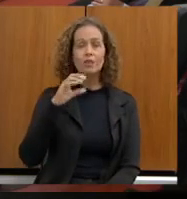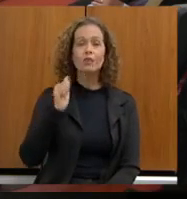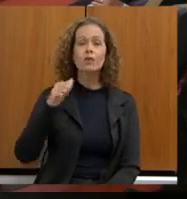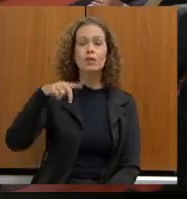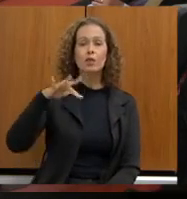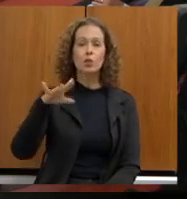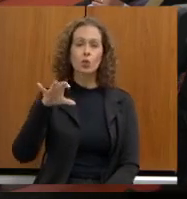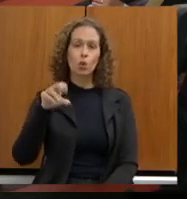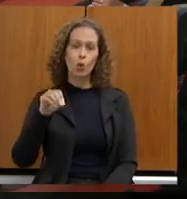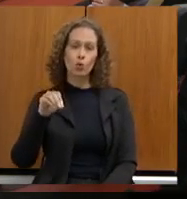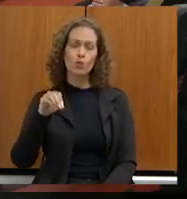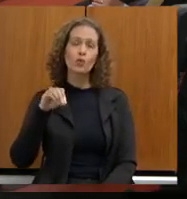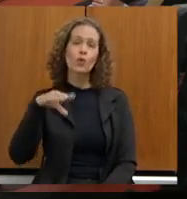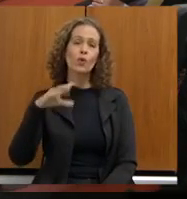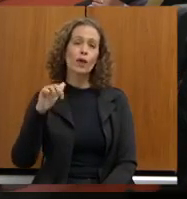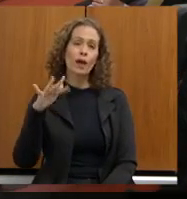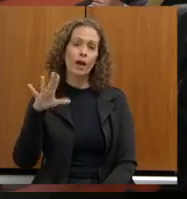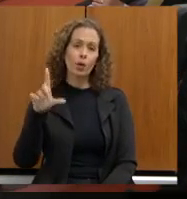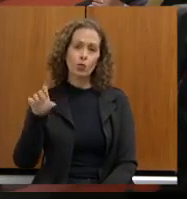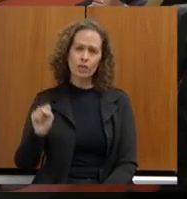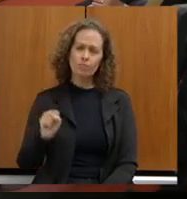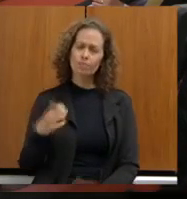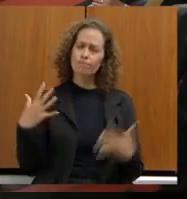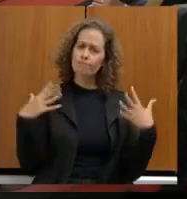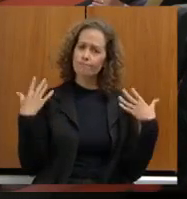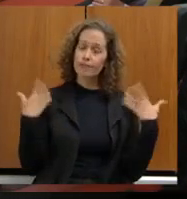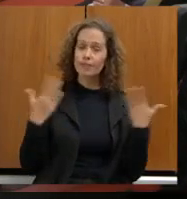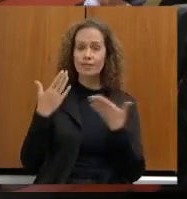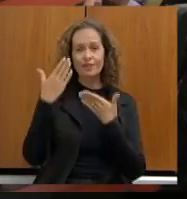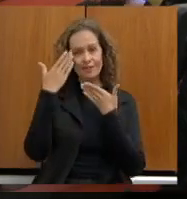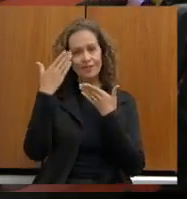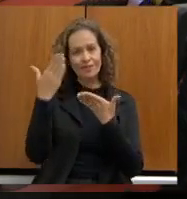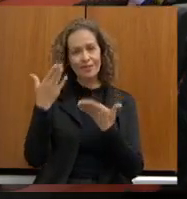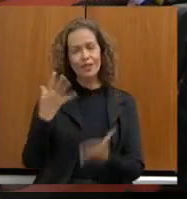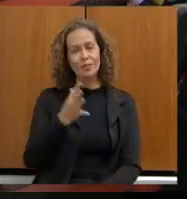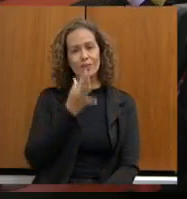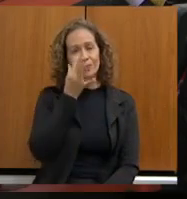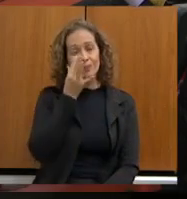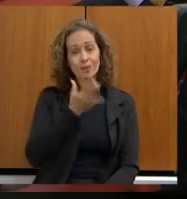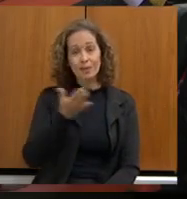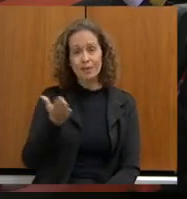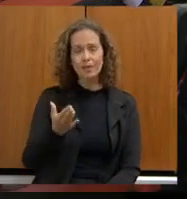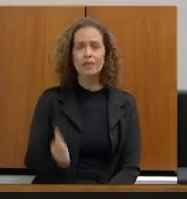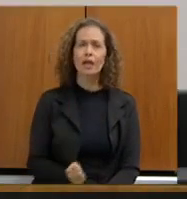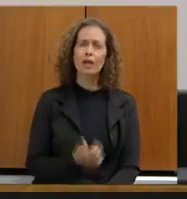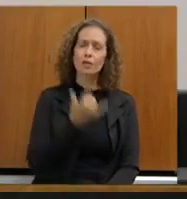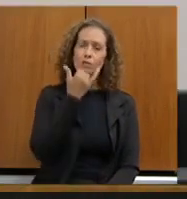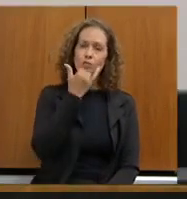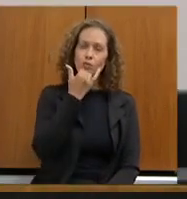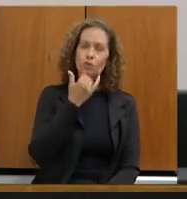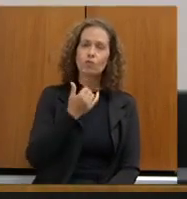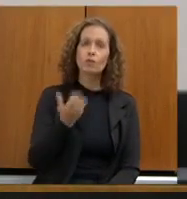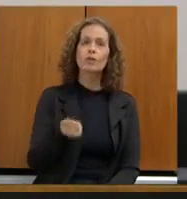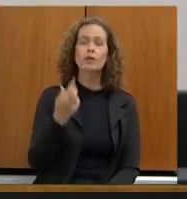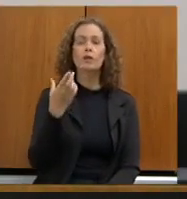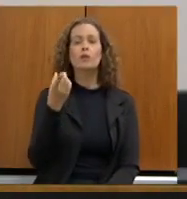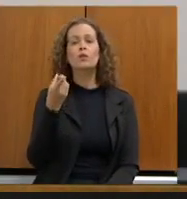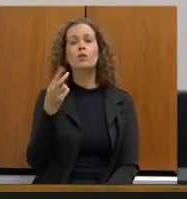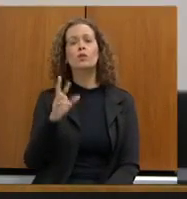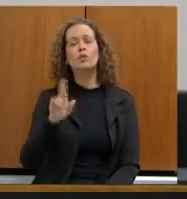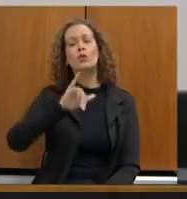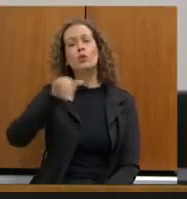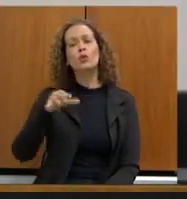é com muita alegria Comandante que nós agradecemos a presença do Senhor peço desculpas aos o Doutor Joaquim